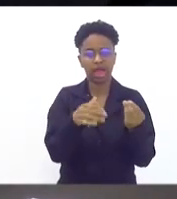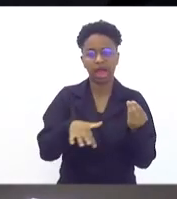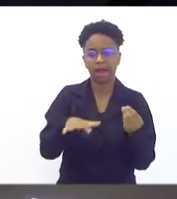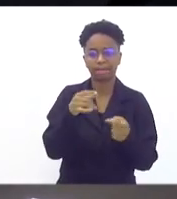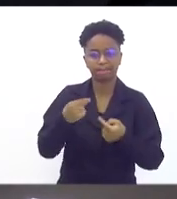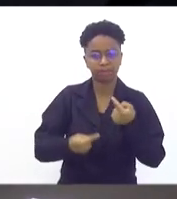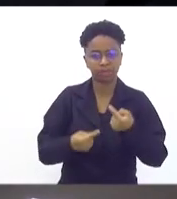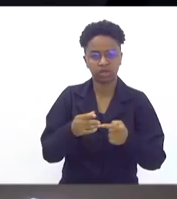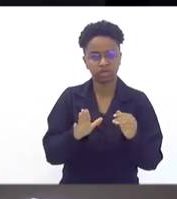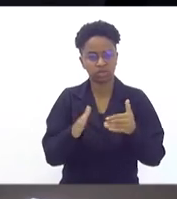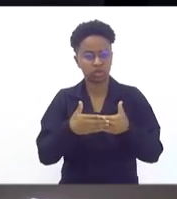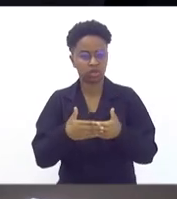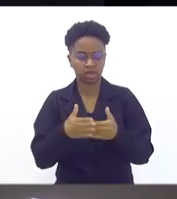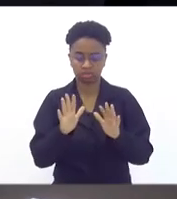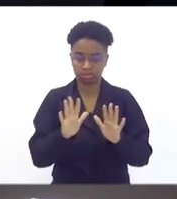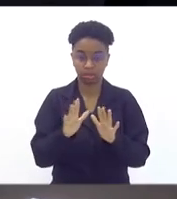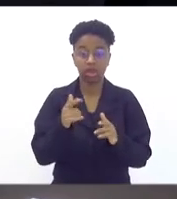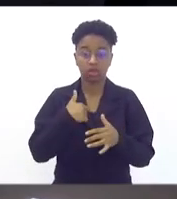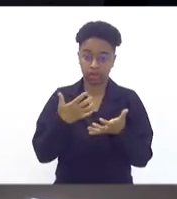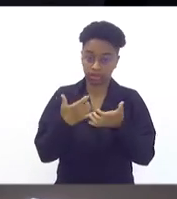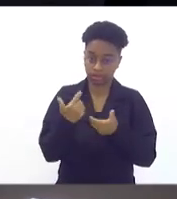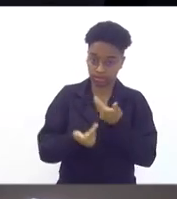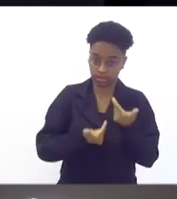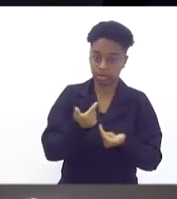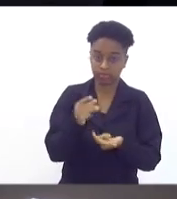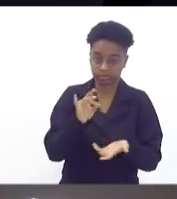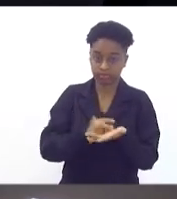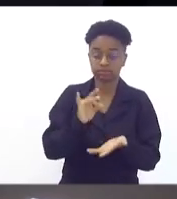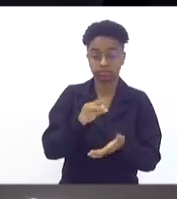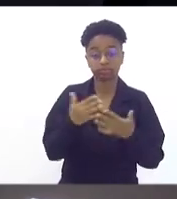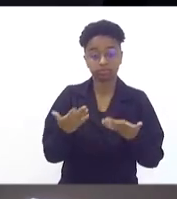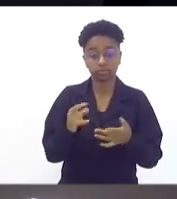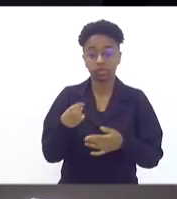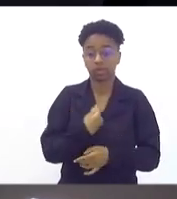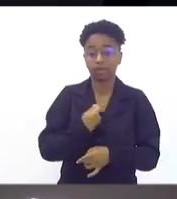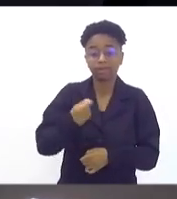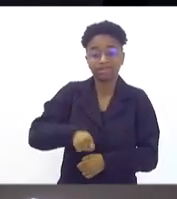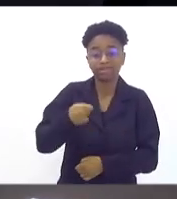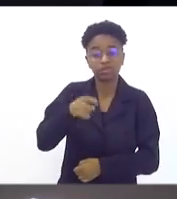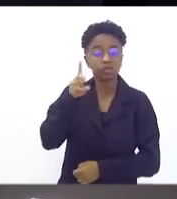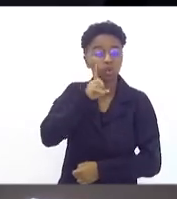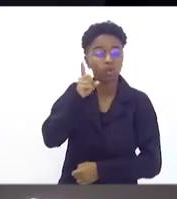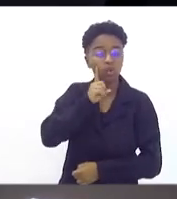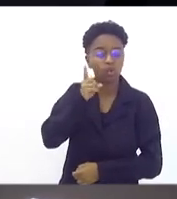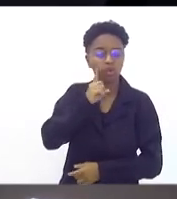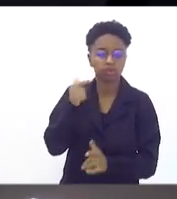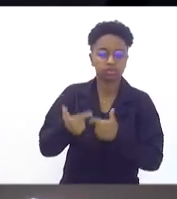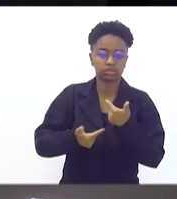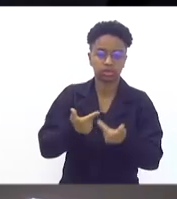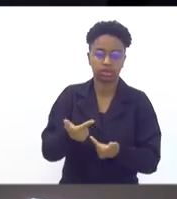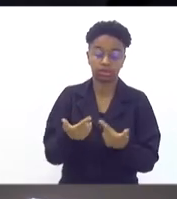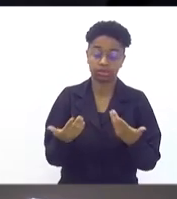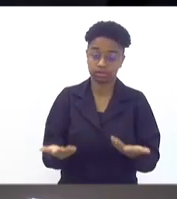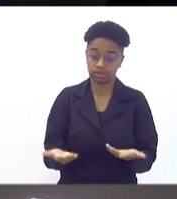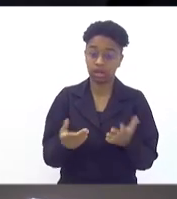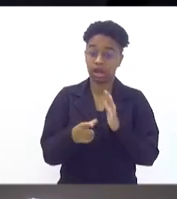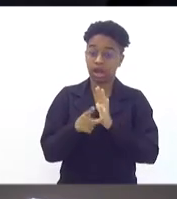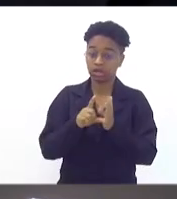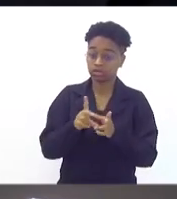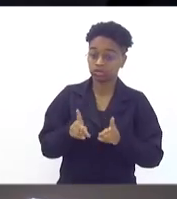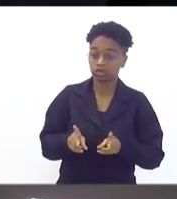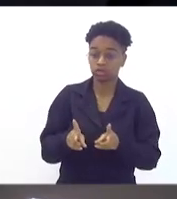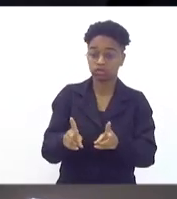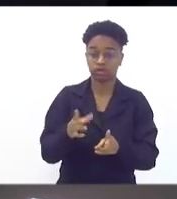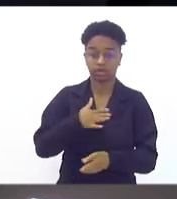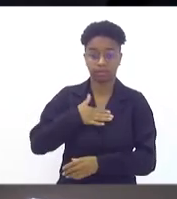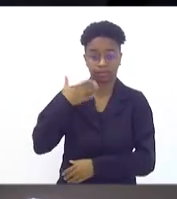me esconder para descansar não vim aqui para trabalhar e a gente vai ter que trabalhar todos os dias então até antes de dar continuidade